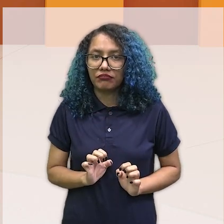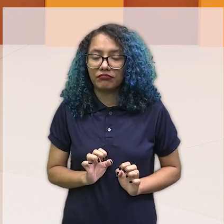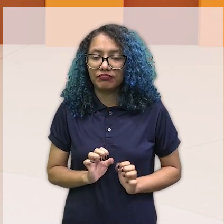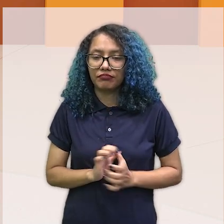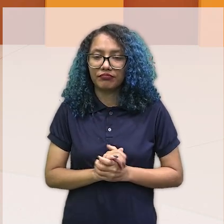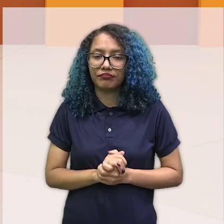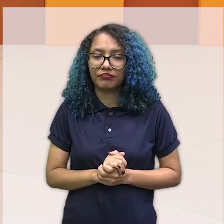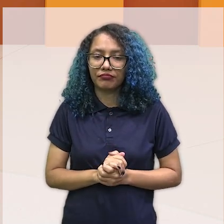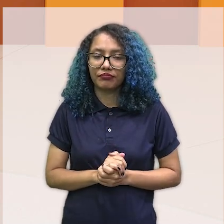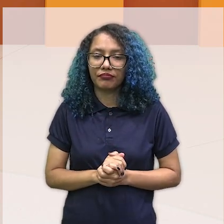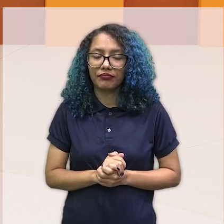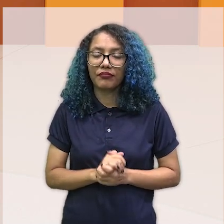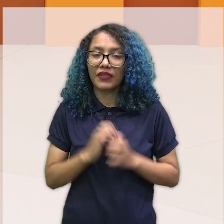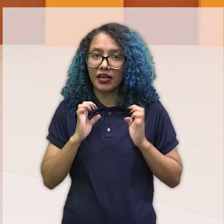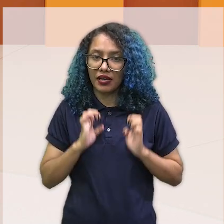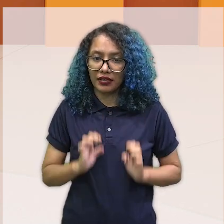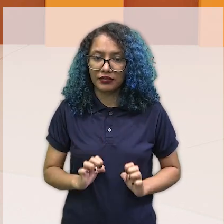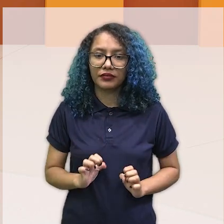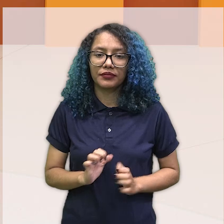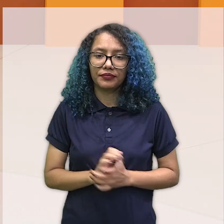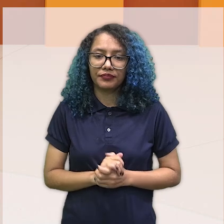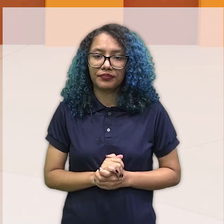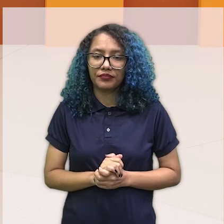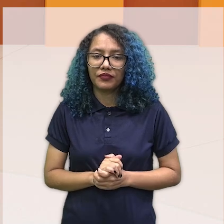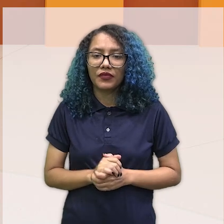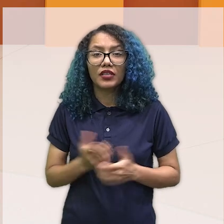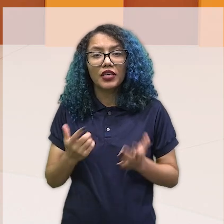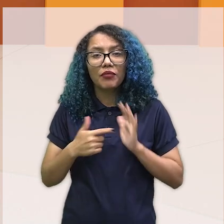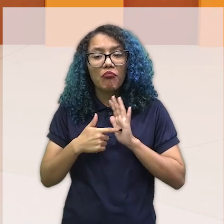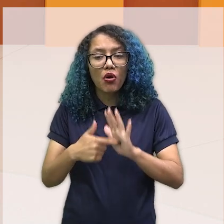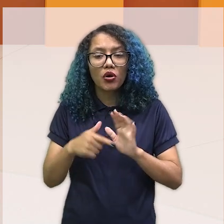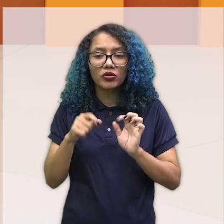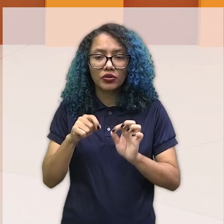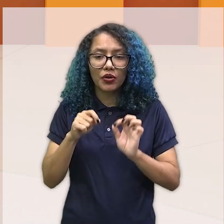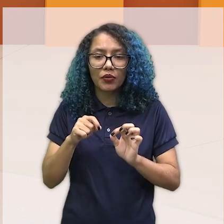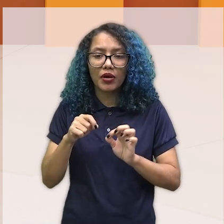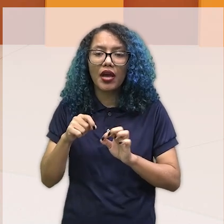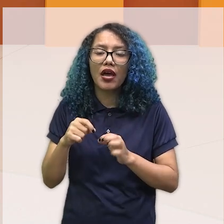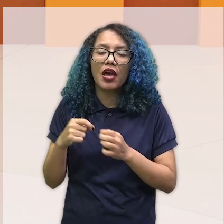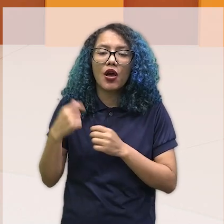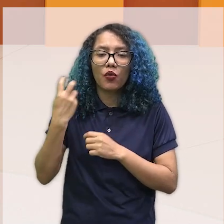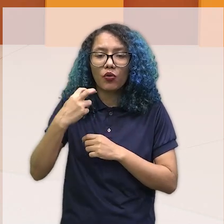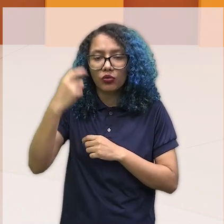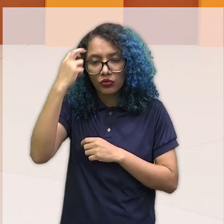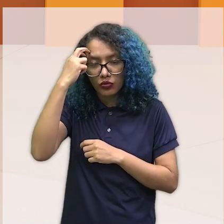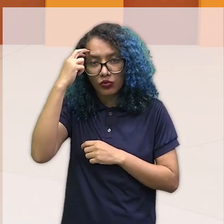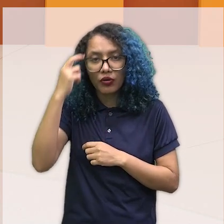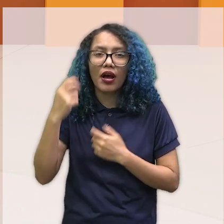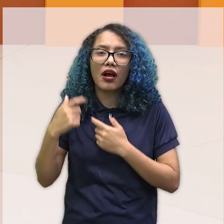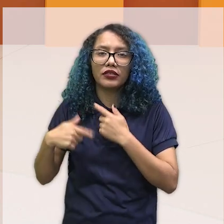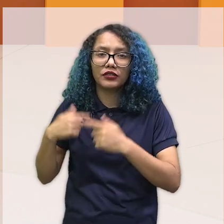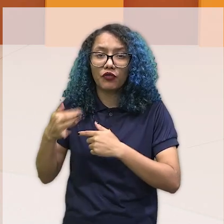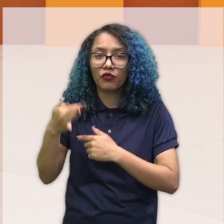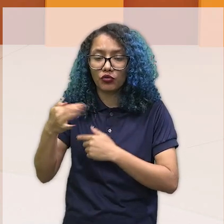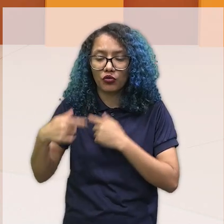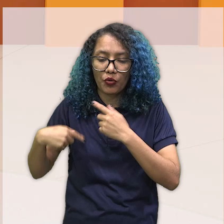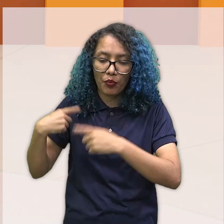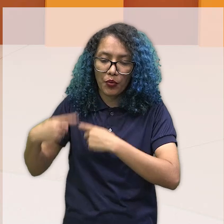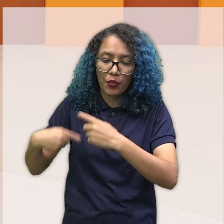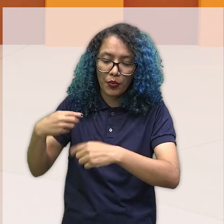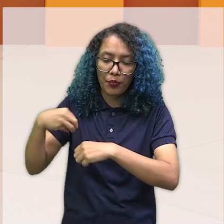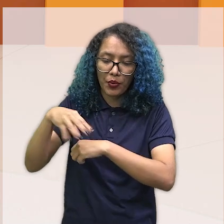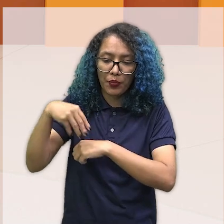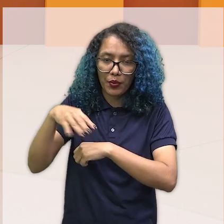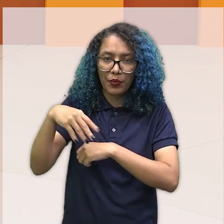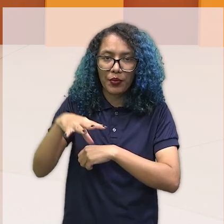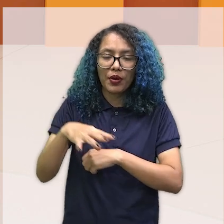Na verdade, éticos, né? Que transmite o quê? Sua cultura às gerações futuras. Por quê? É